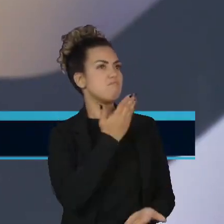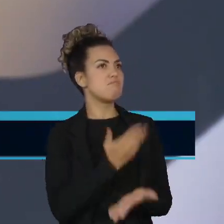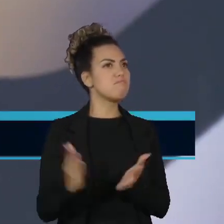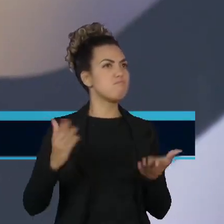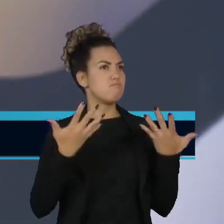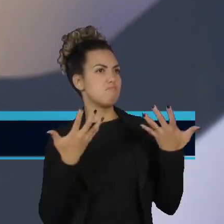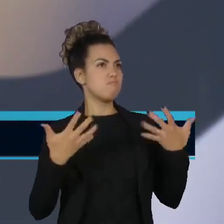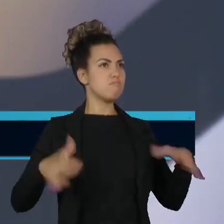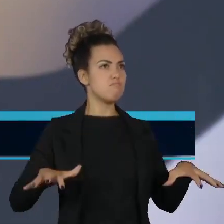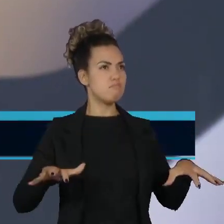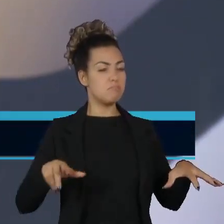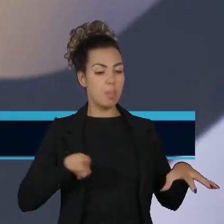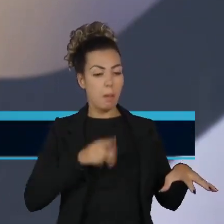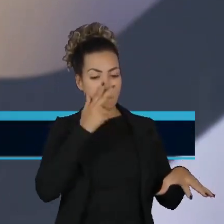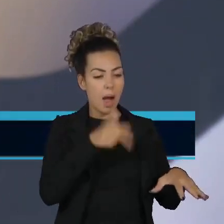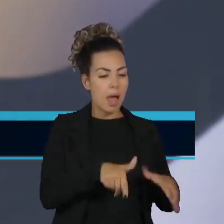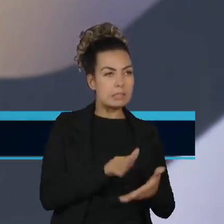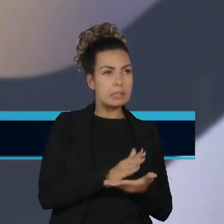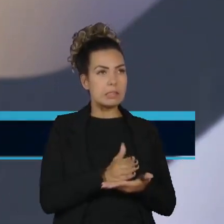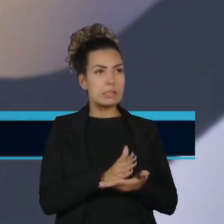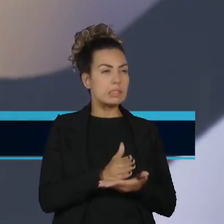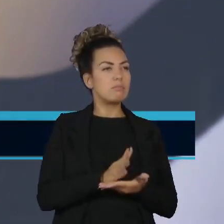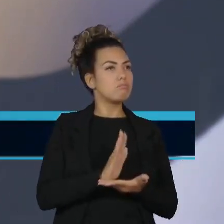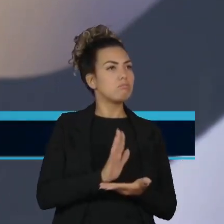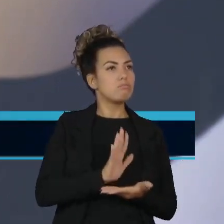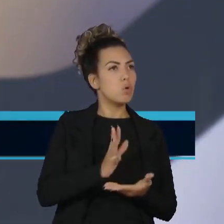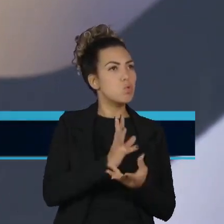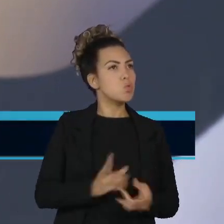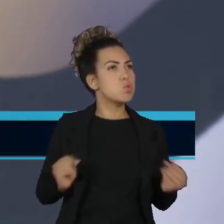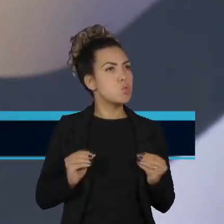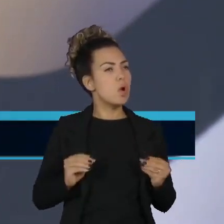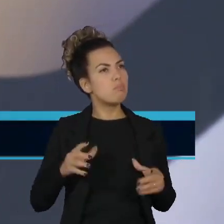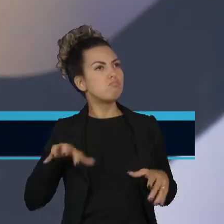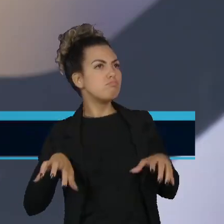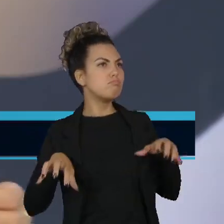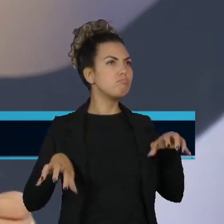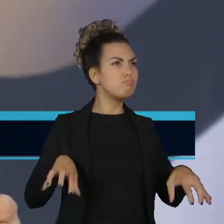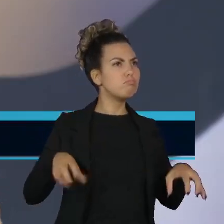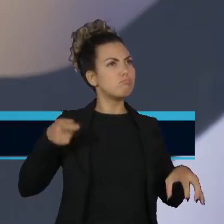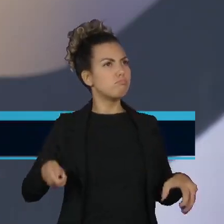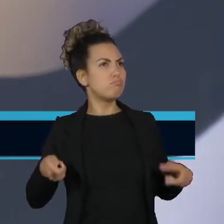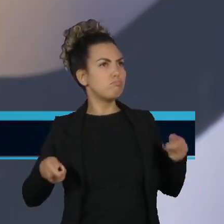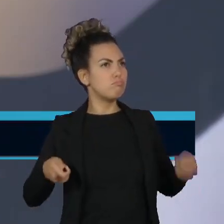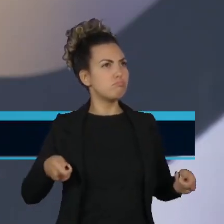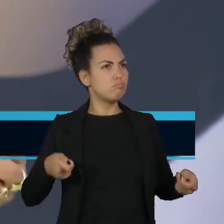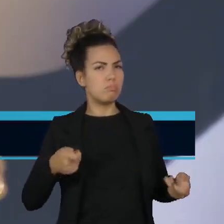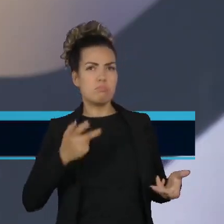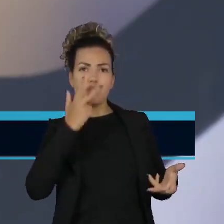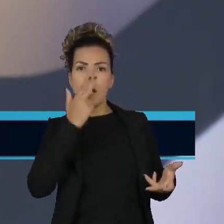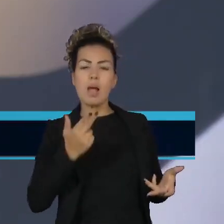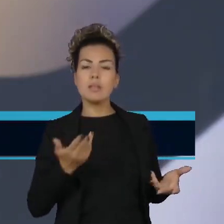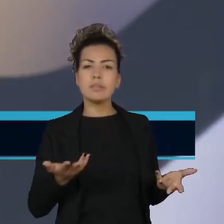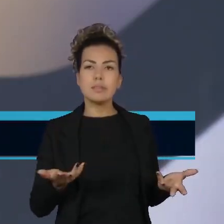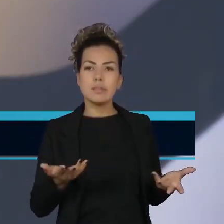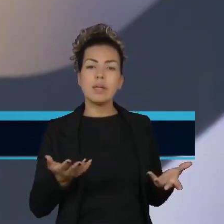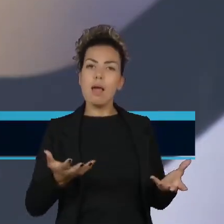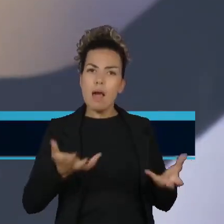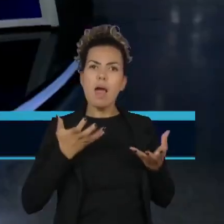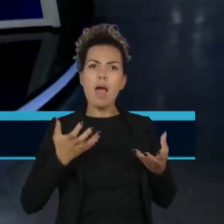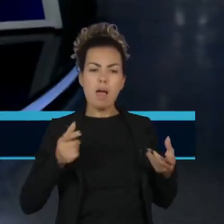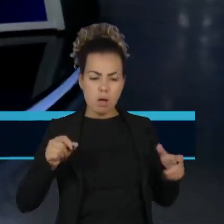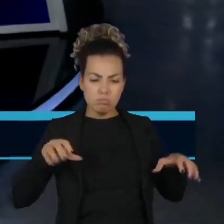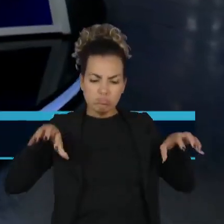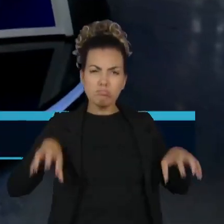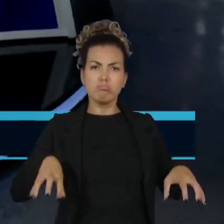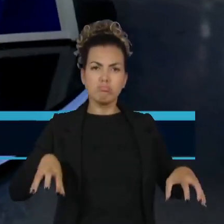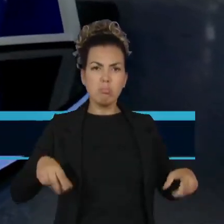centro, que eliminasse qualquer possibilidade de um voto mais moderado e apostaram que sempre o melhor seria disputar entre